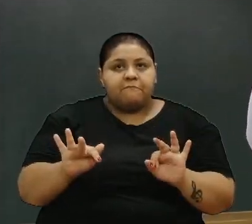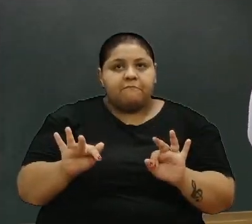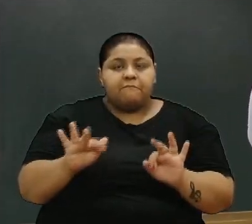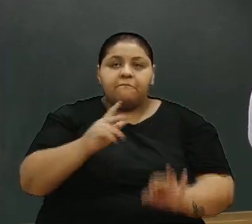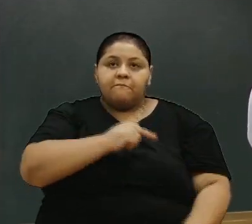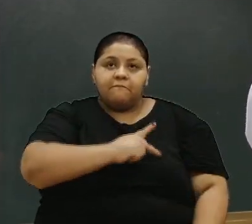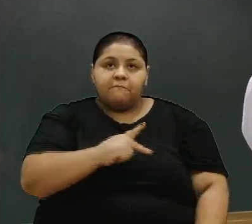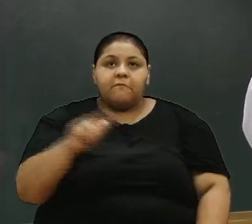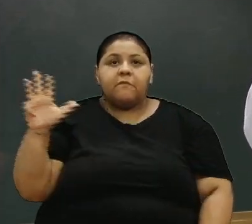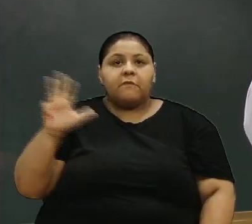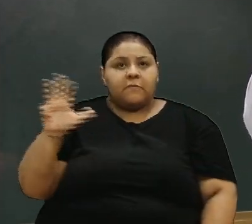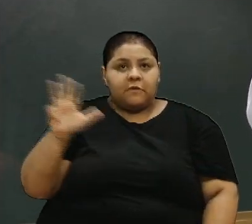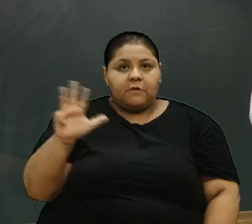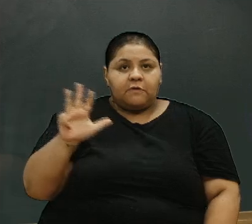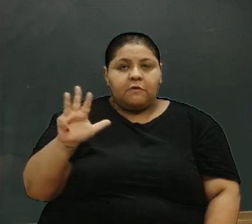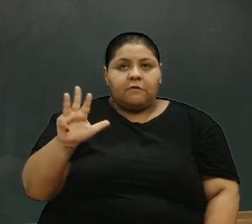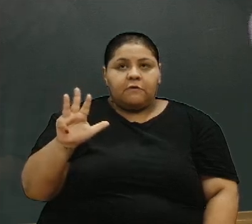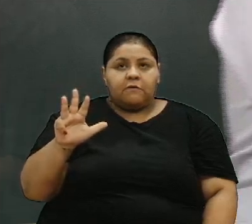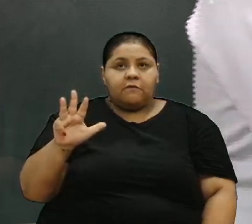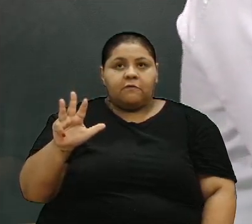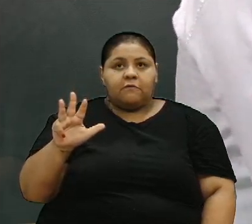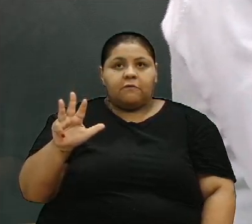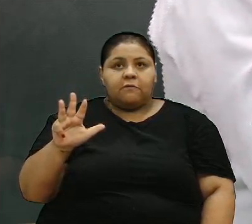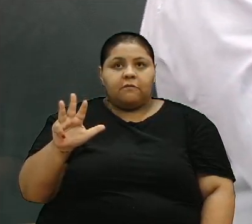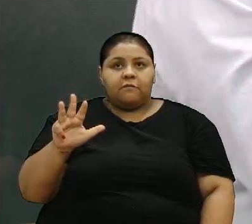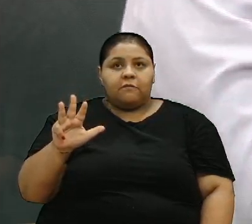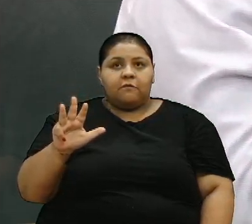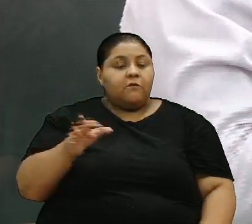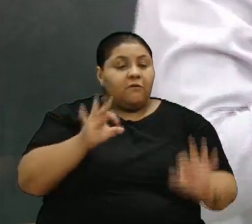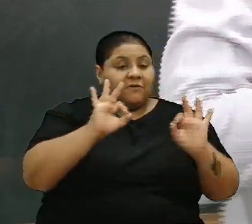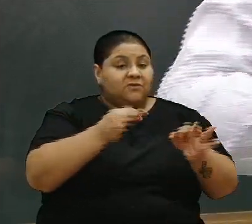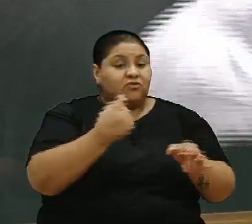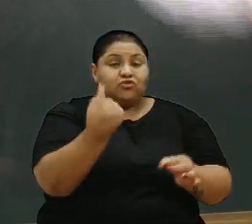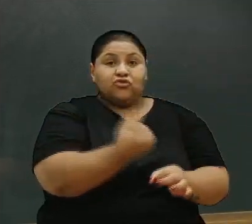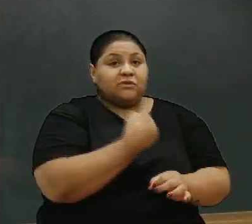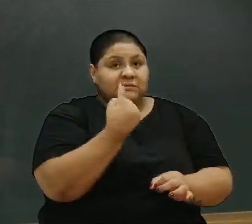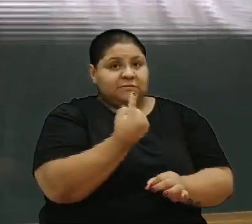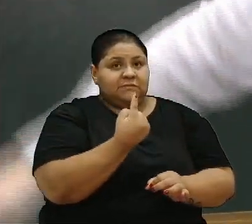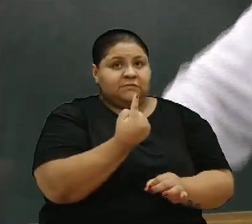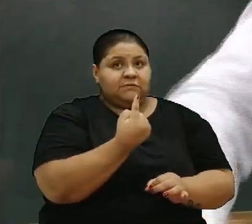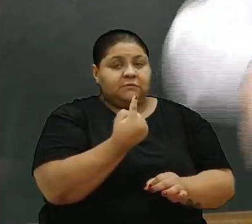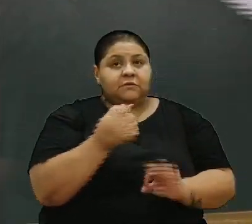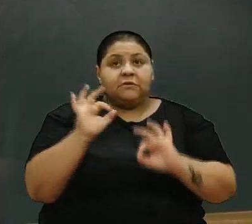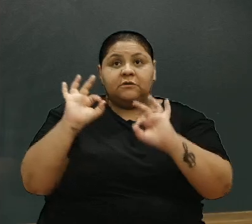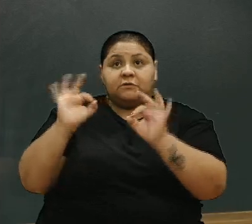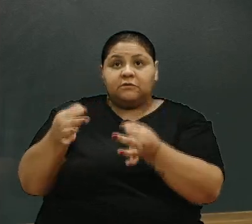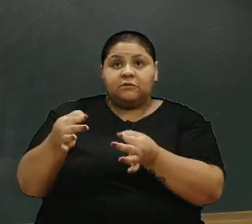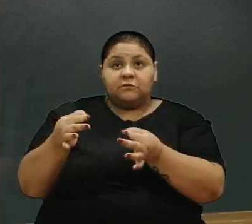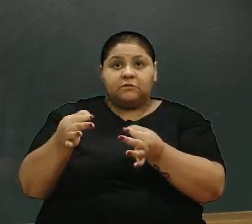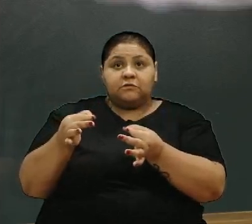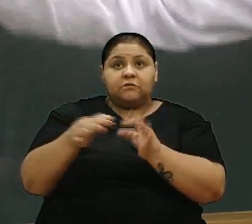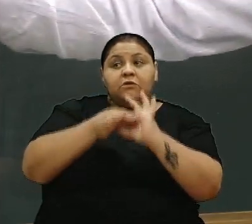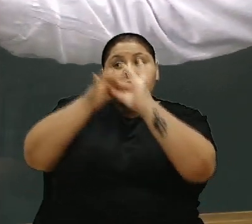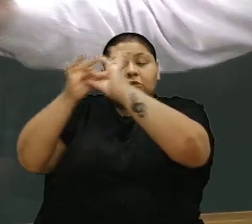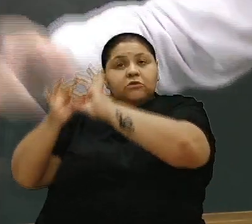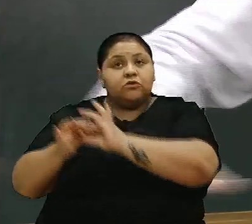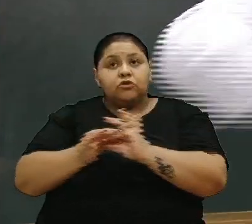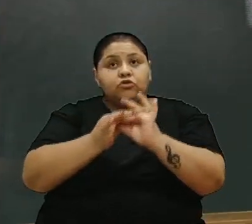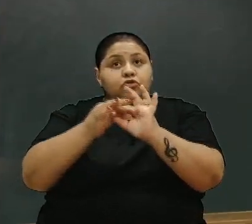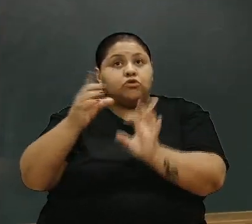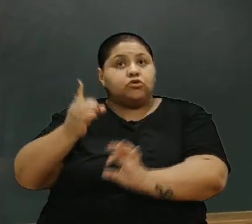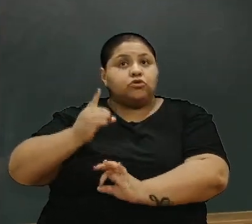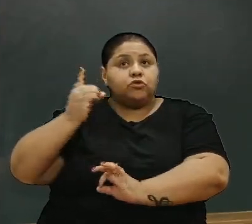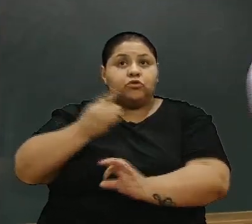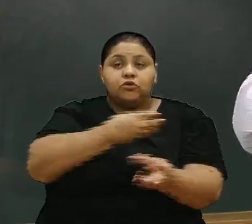presidente Lula acertou, não acertou sozinho, como tratou o Friso, acertou com a comunhão de esforços dos deputados.